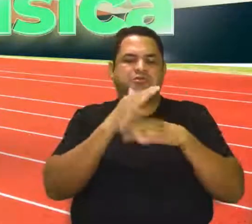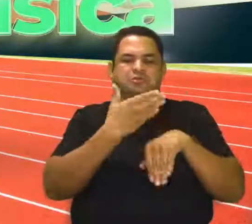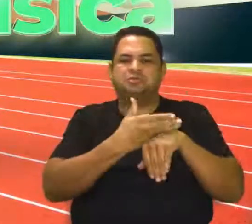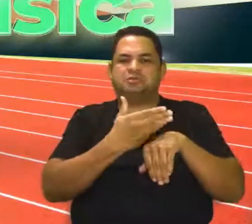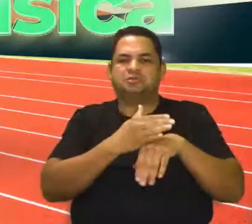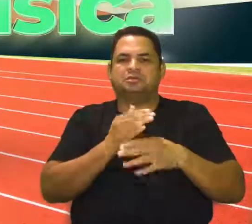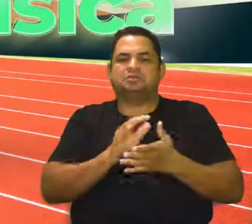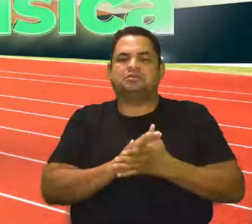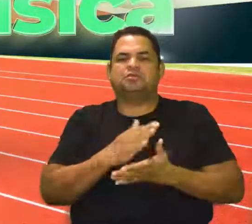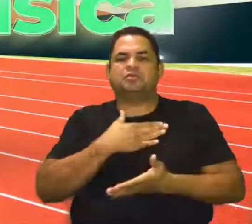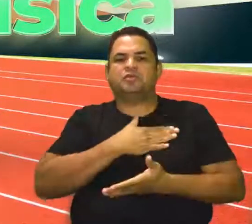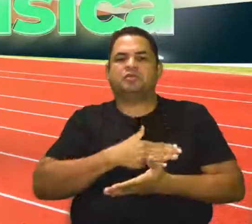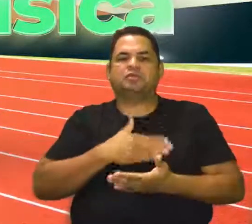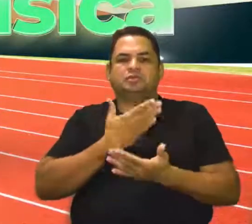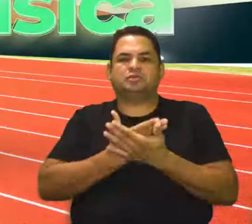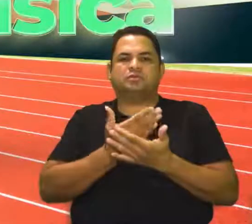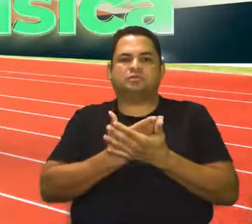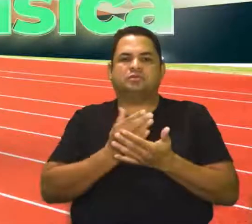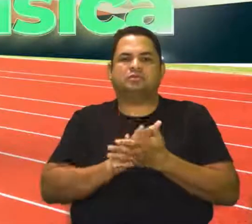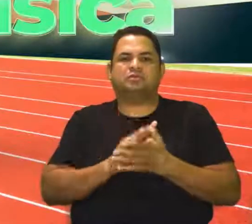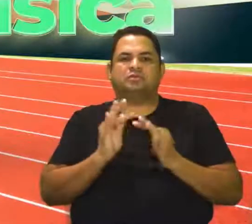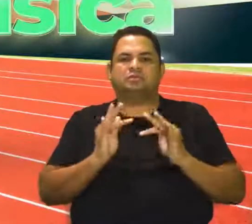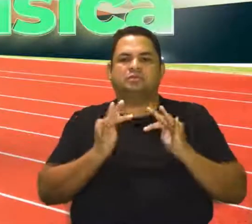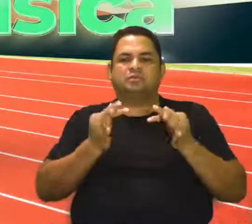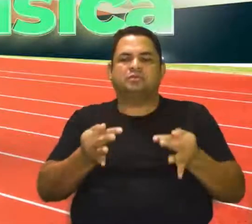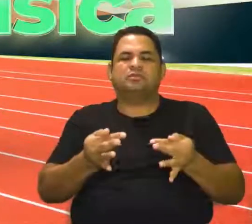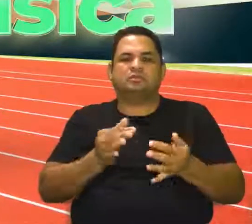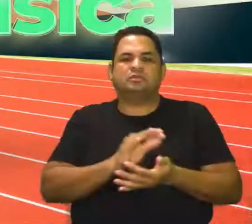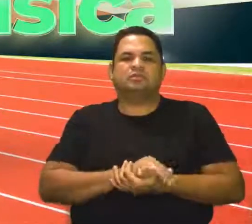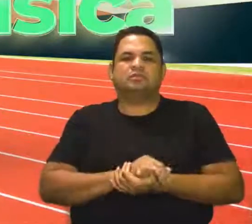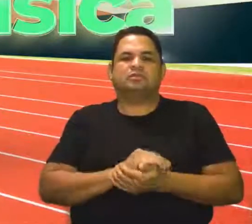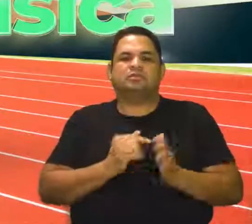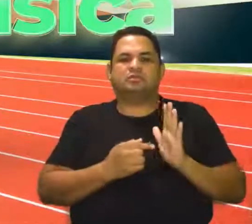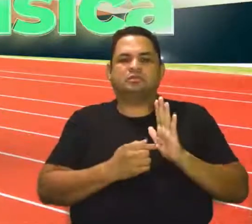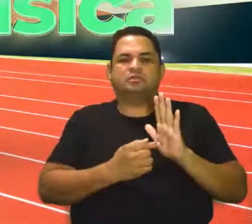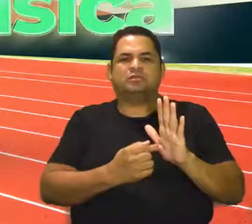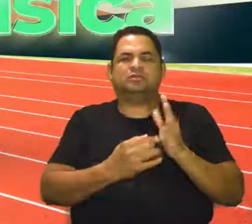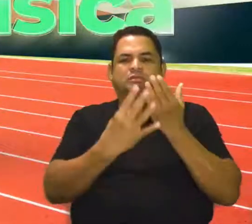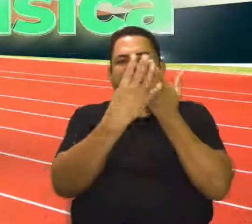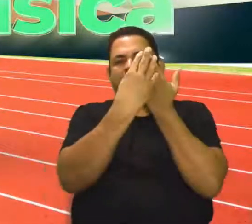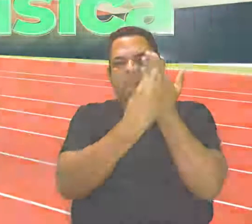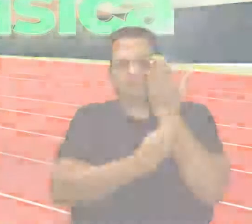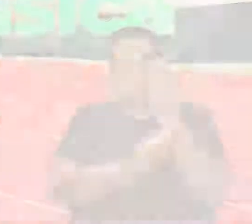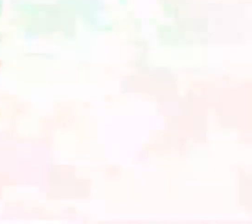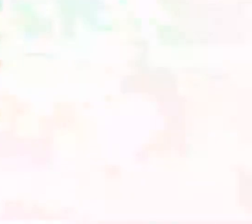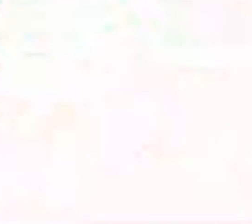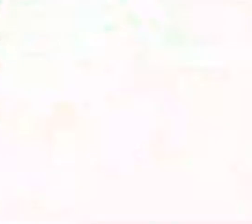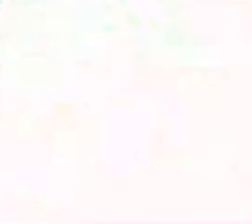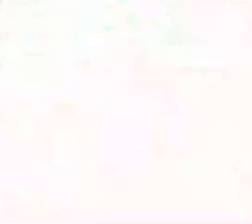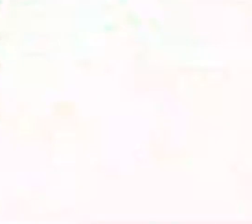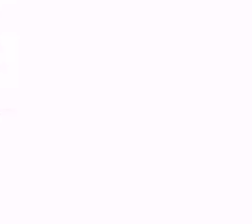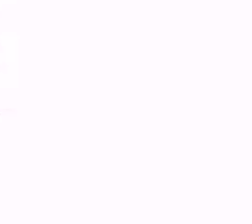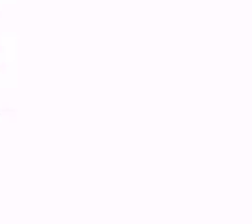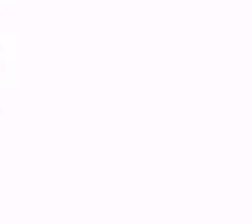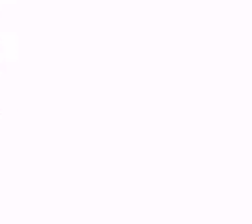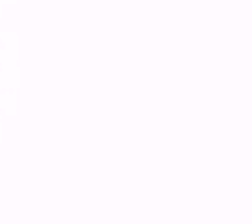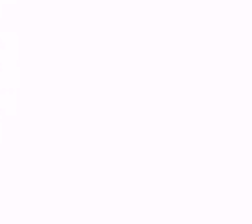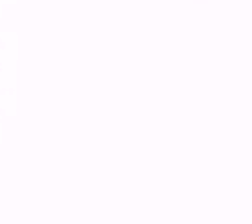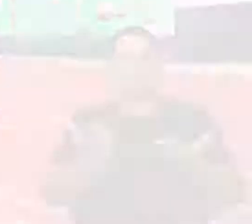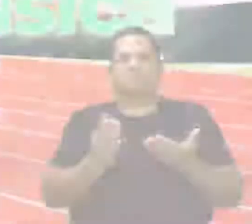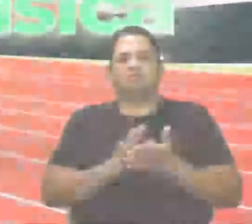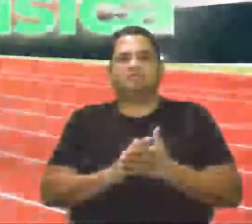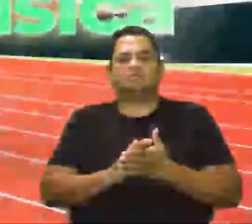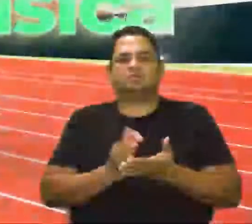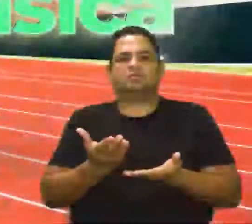realizar. Gostou da nossa aula? Então, vou só finalizar, vou mostrar as referências aí para vocês da nossa aula e venham